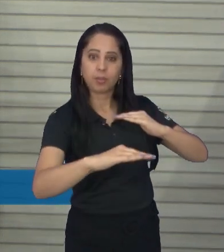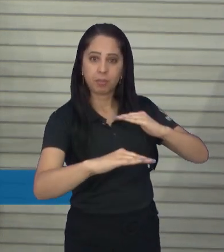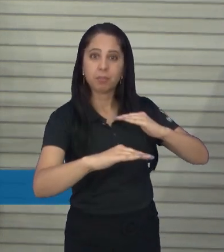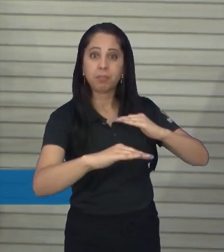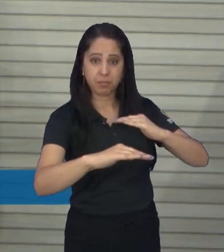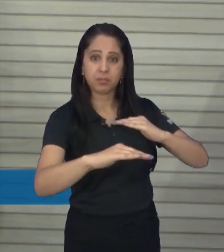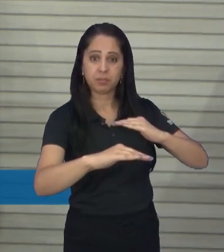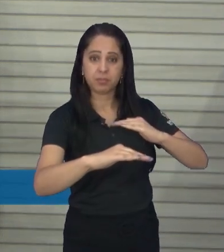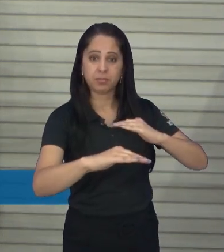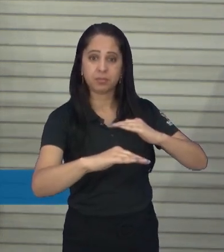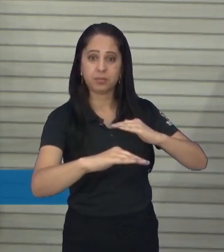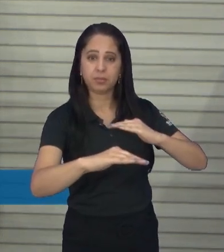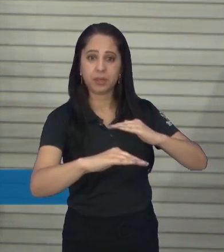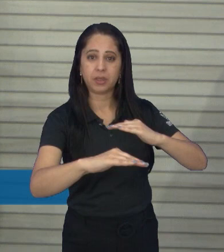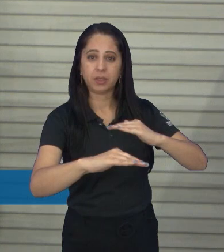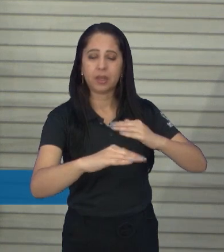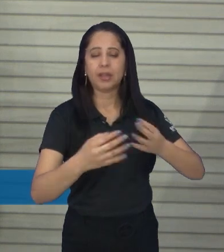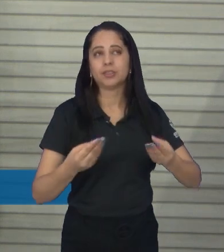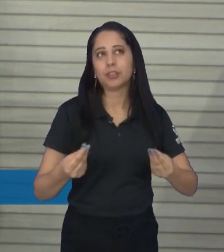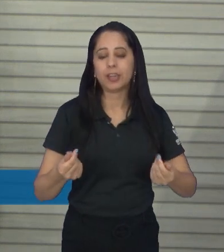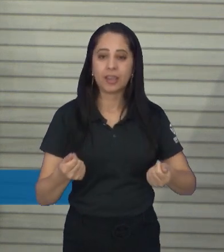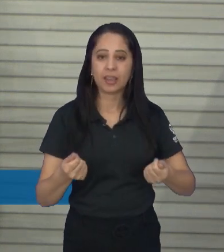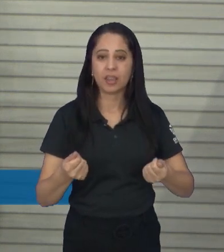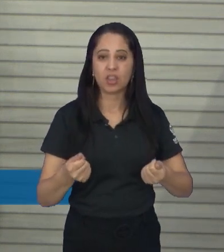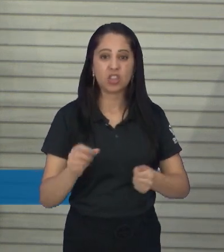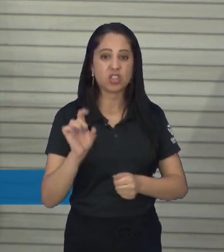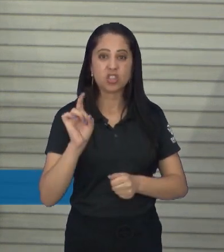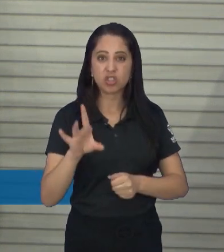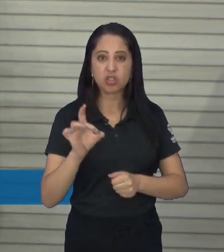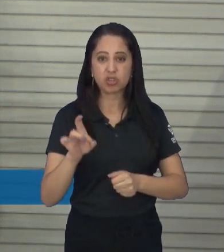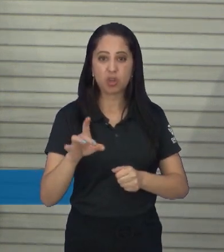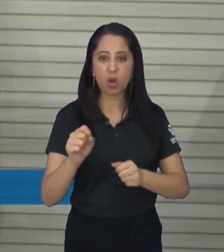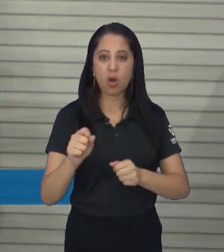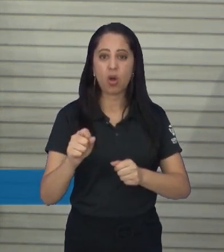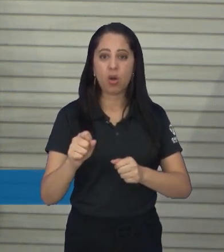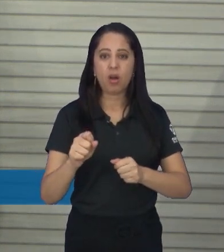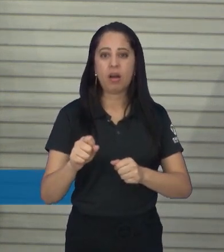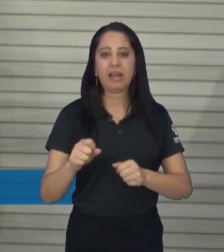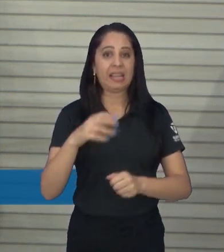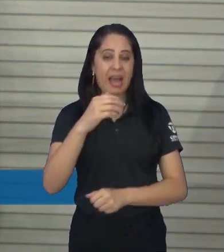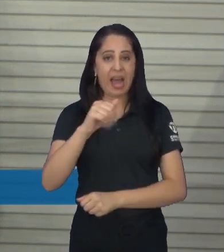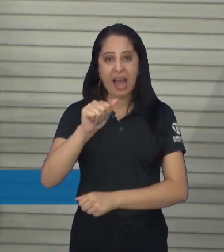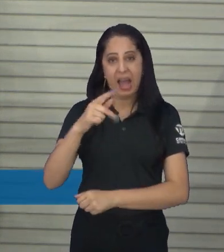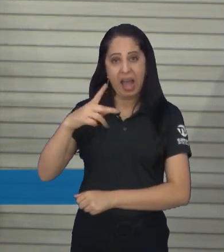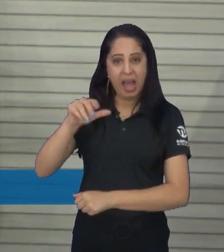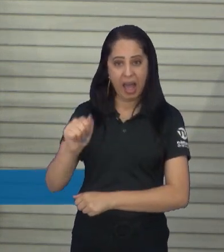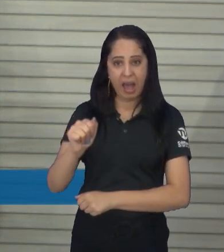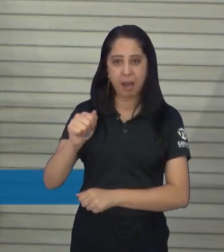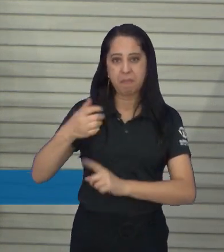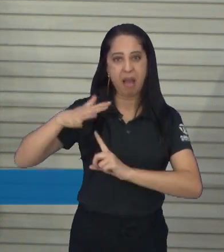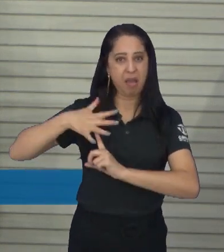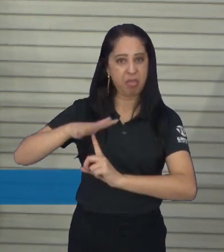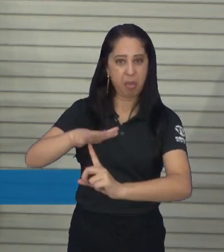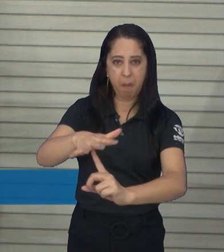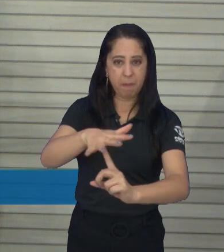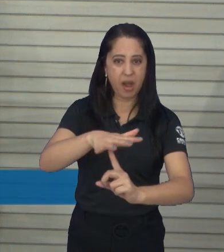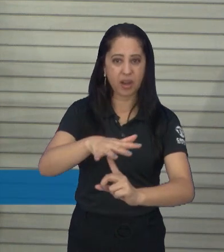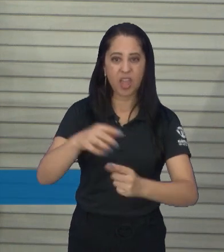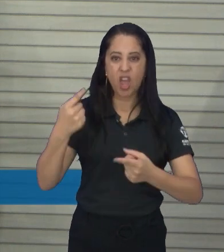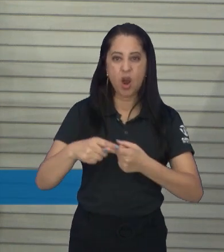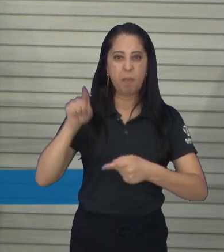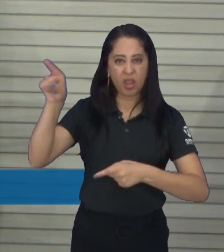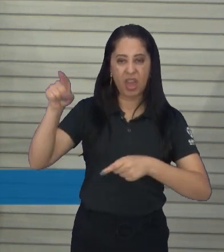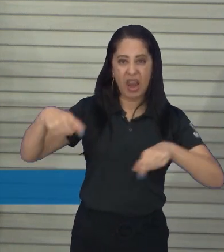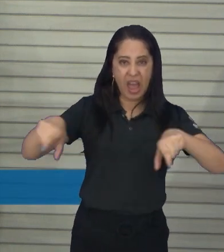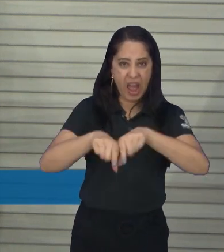é como vou dizer só tá no meio ambiente né Lapa Parque para o morador do banhado porque a